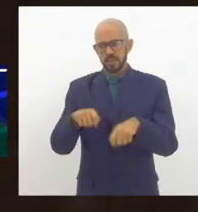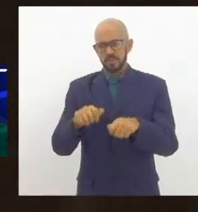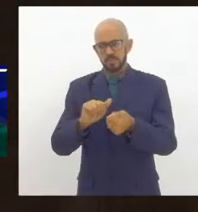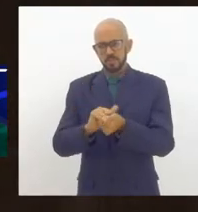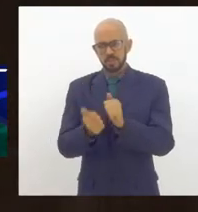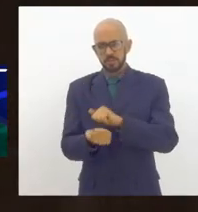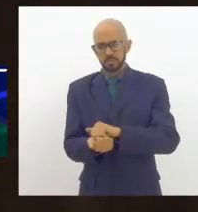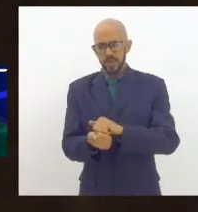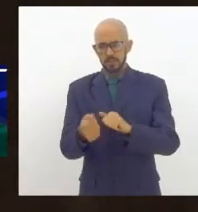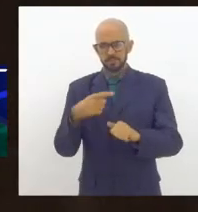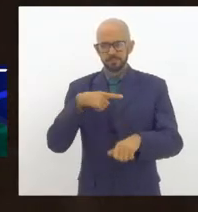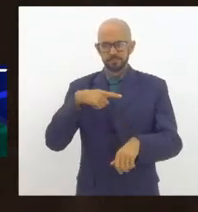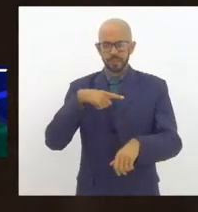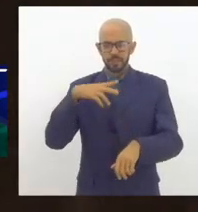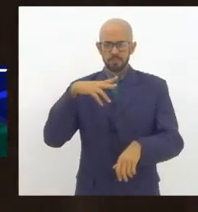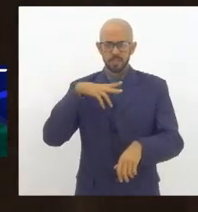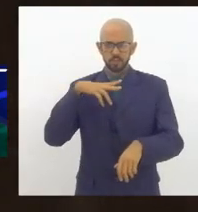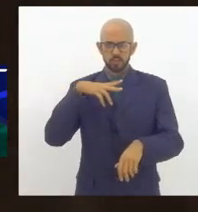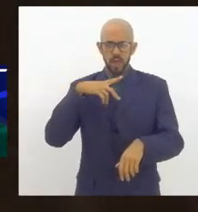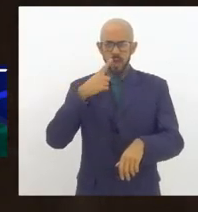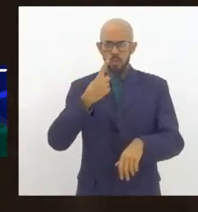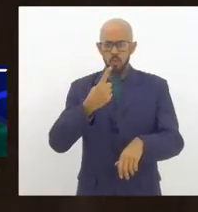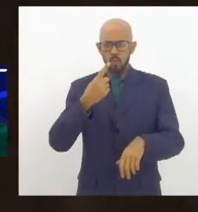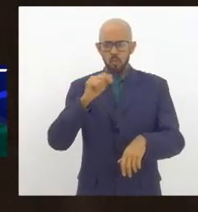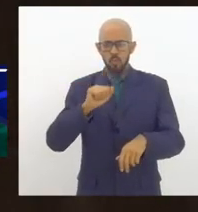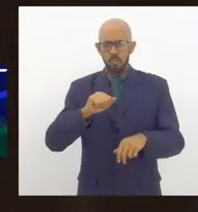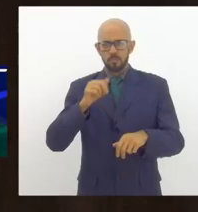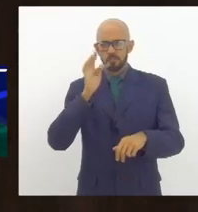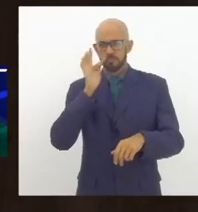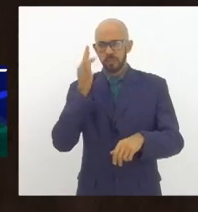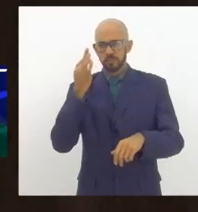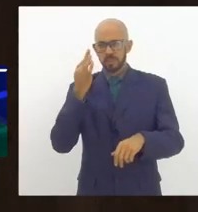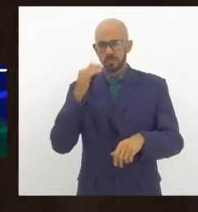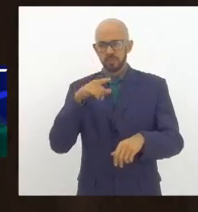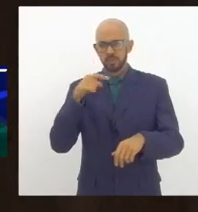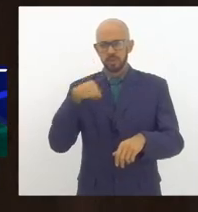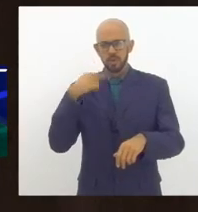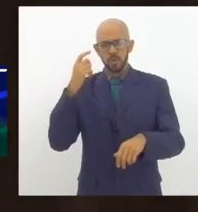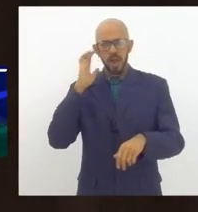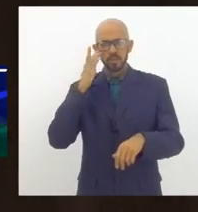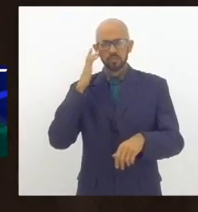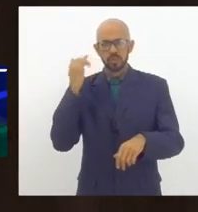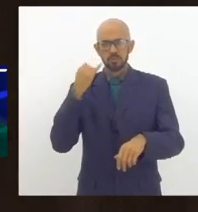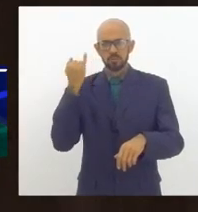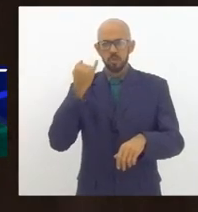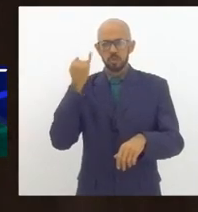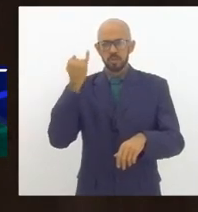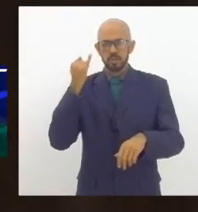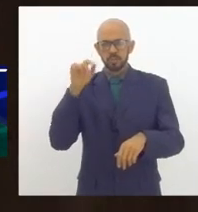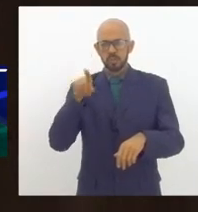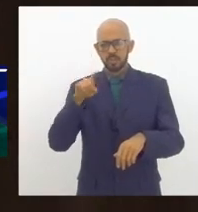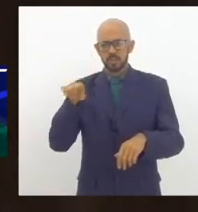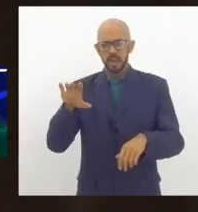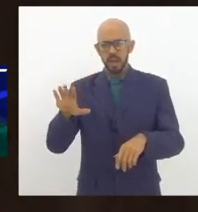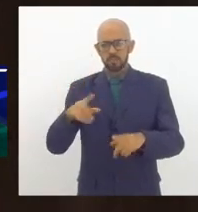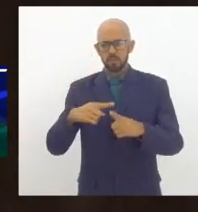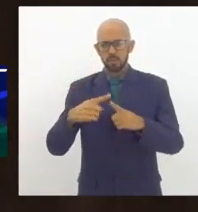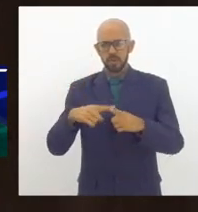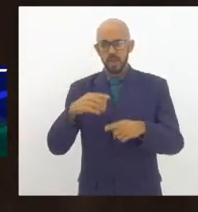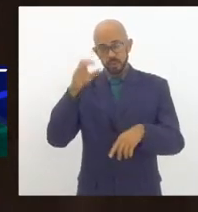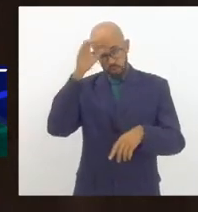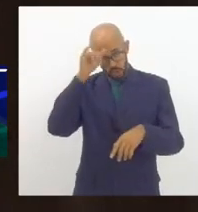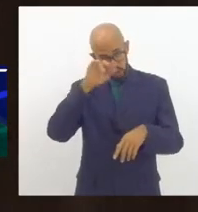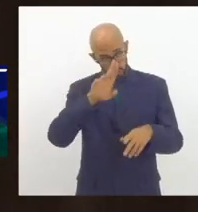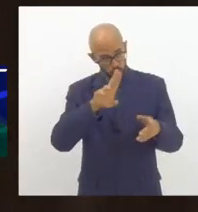né tem o item particularmente depilar com cera Fini que eu achei que era importante suprimir ele te ajuda concorda comigo que não se